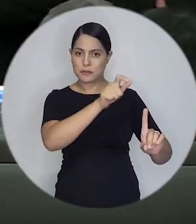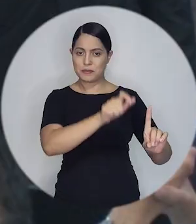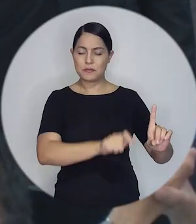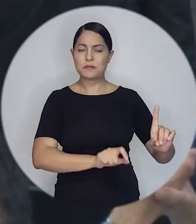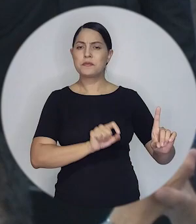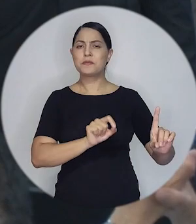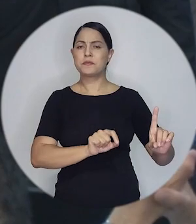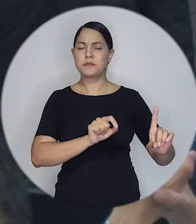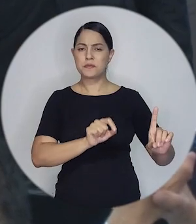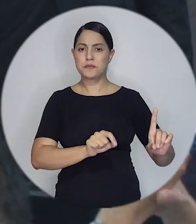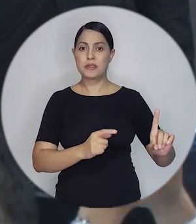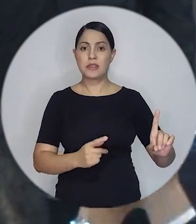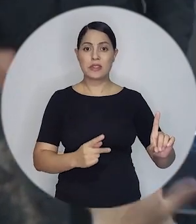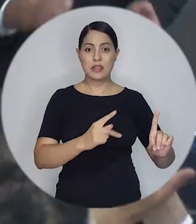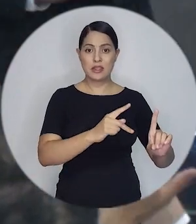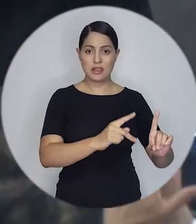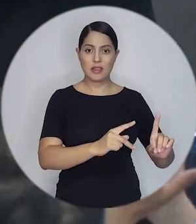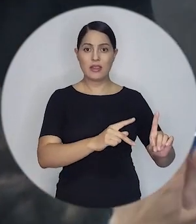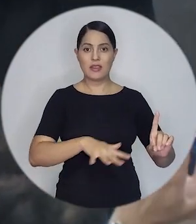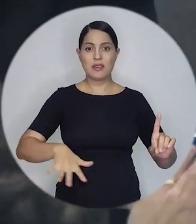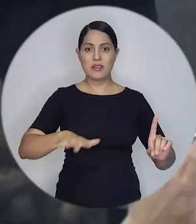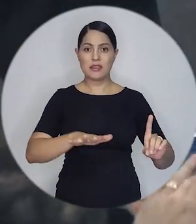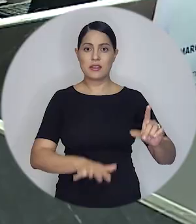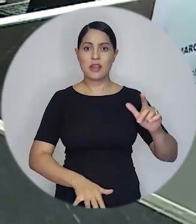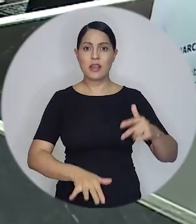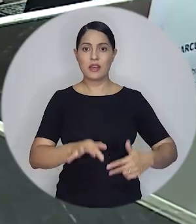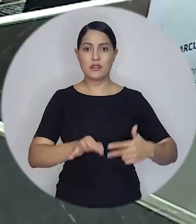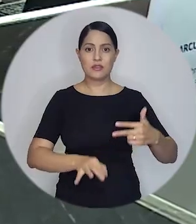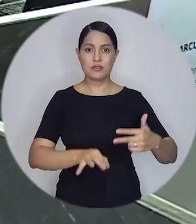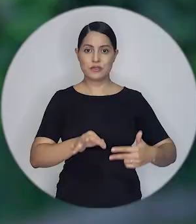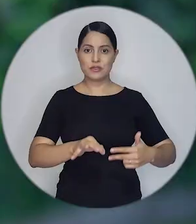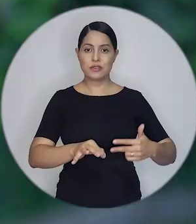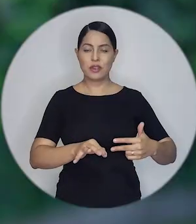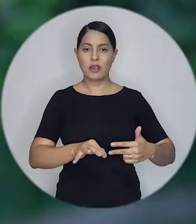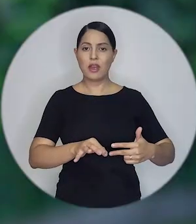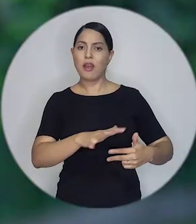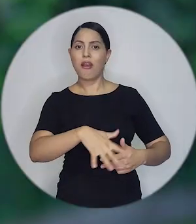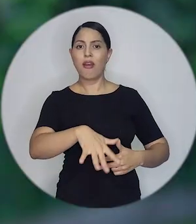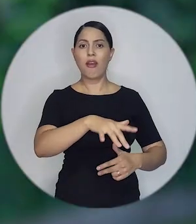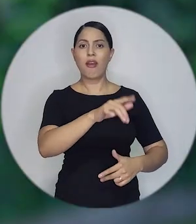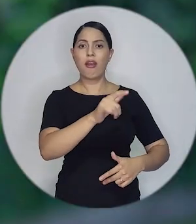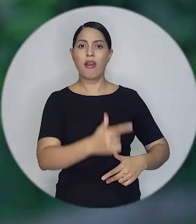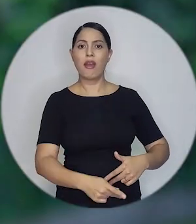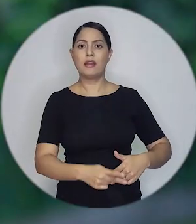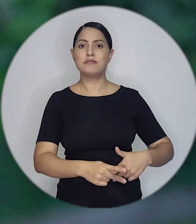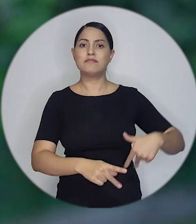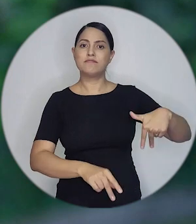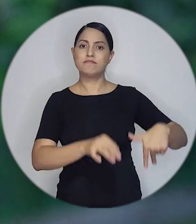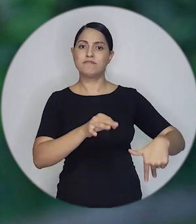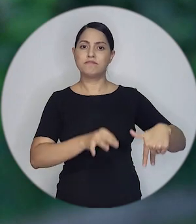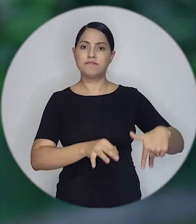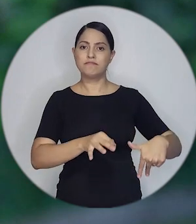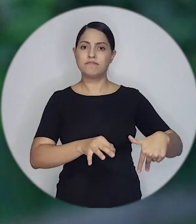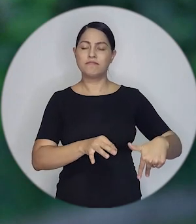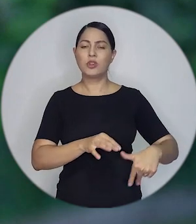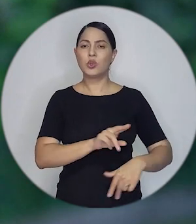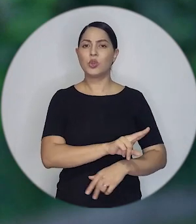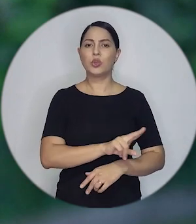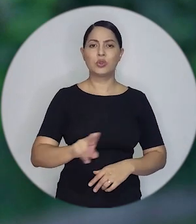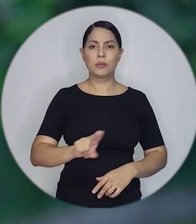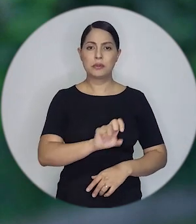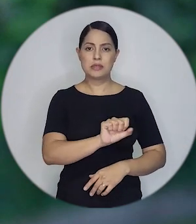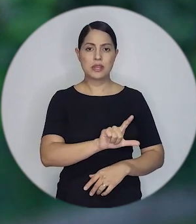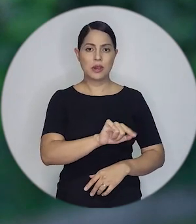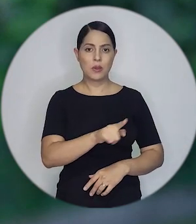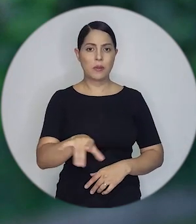e corregedor-geral do CNJ, Luiz Felipe Salomão. O magistrado foi reconhecido pelo empenho na valorização da classe e